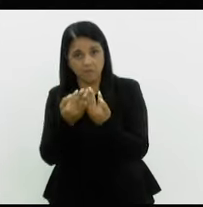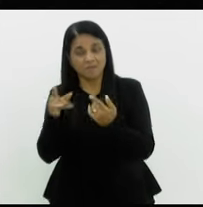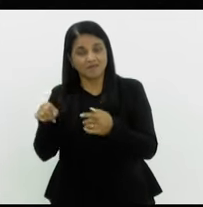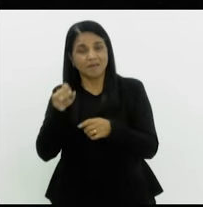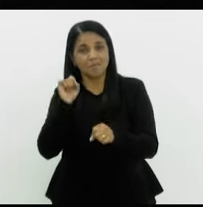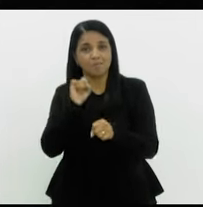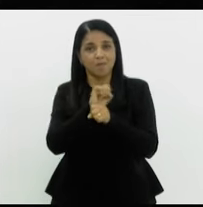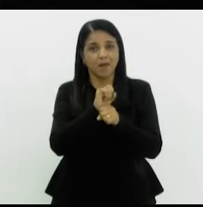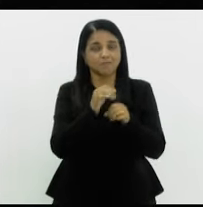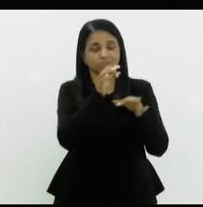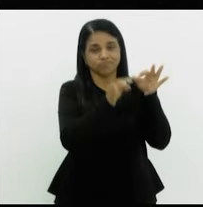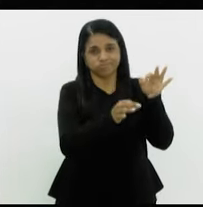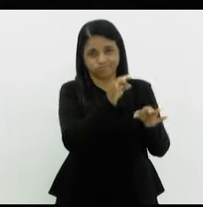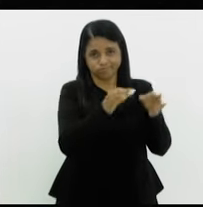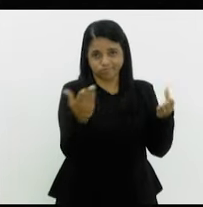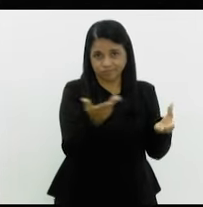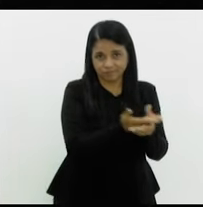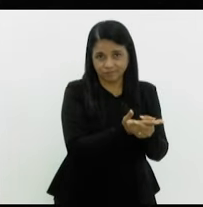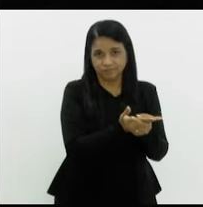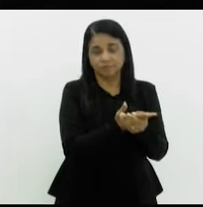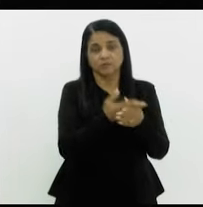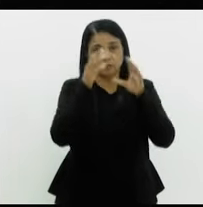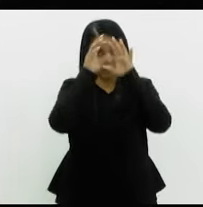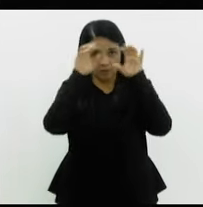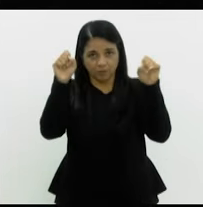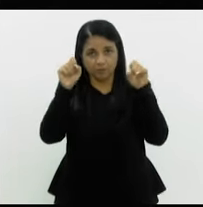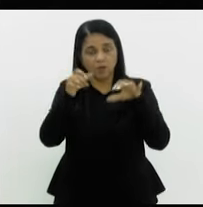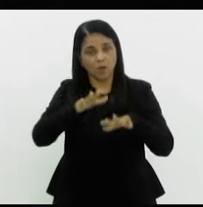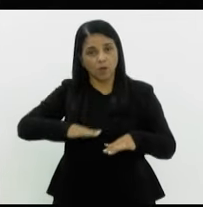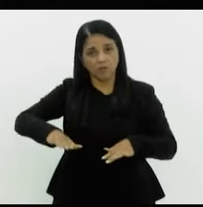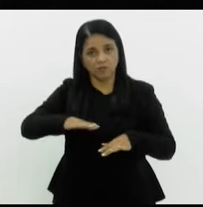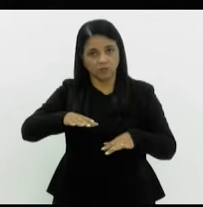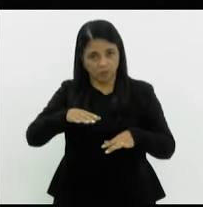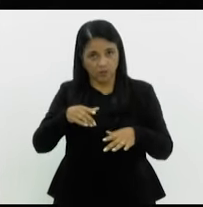Tribunal Regional Federal, derivada de medidas